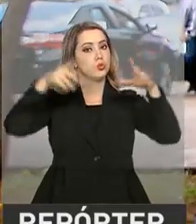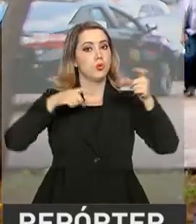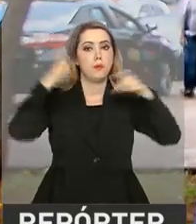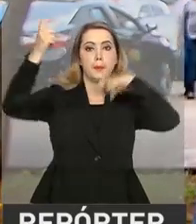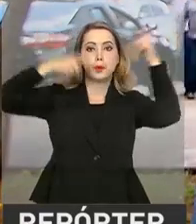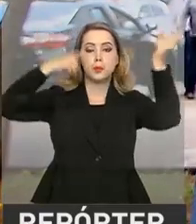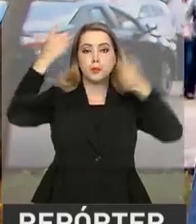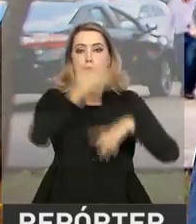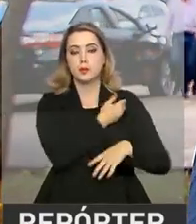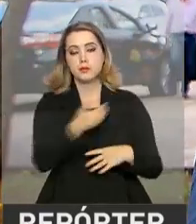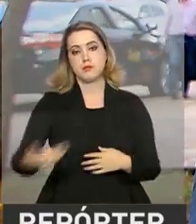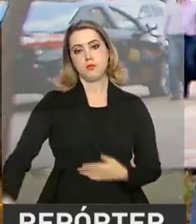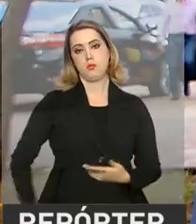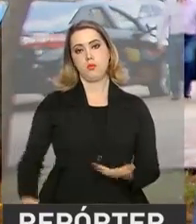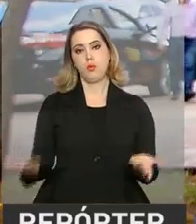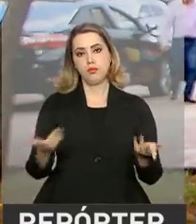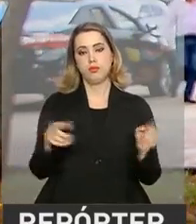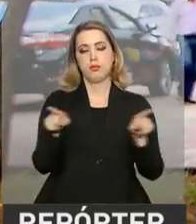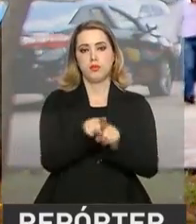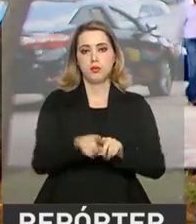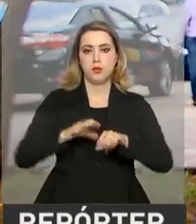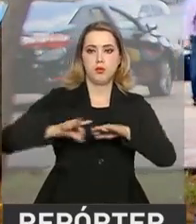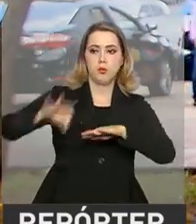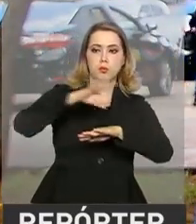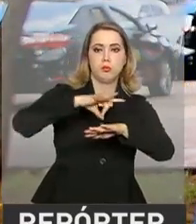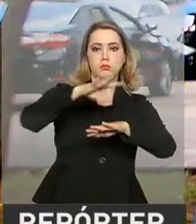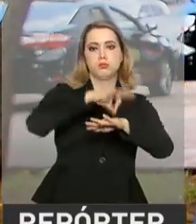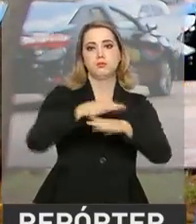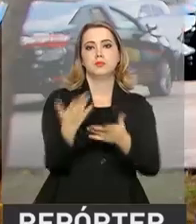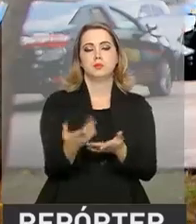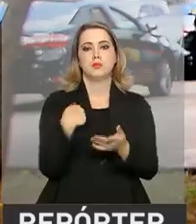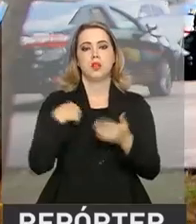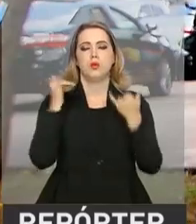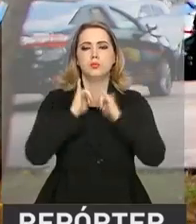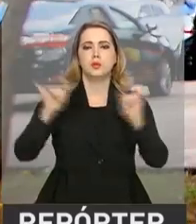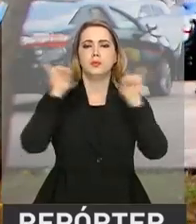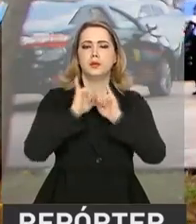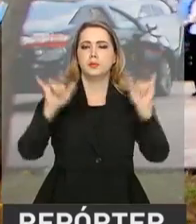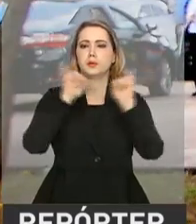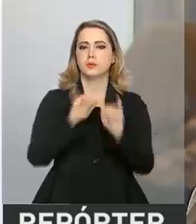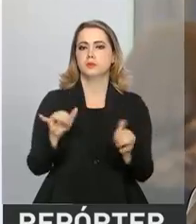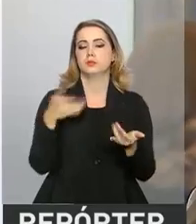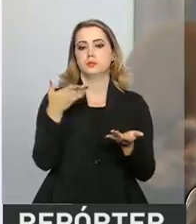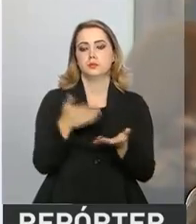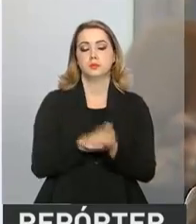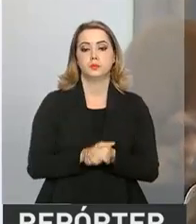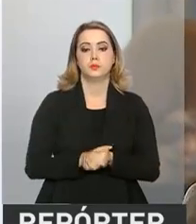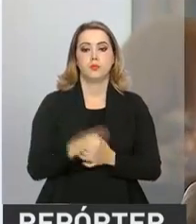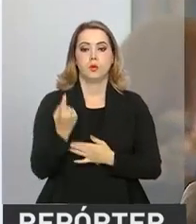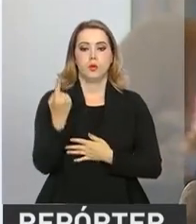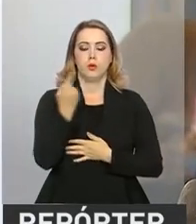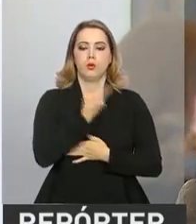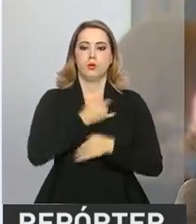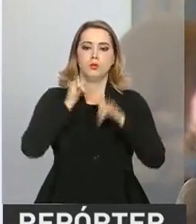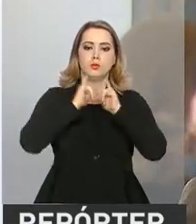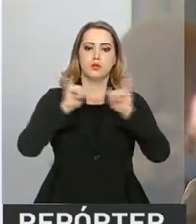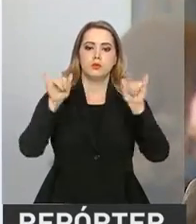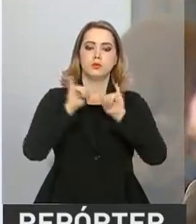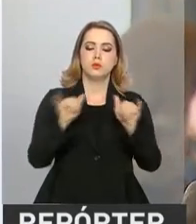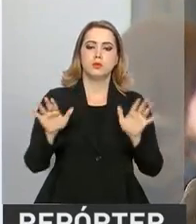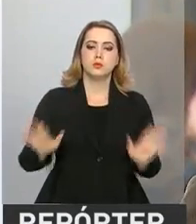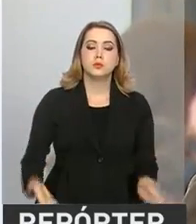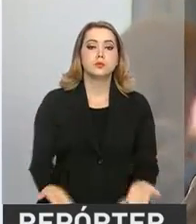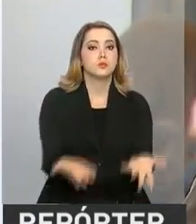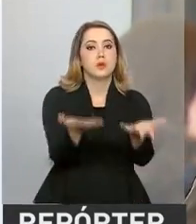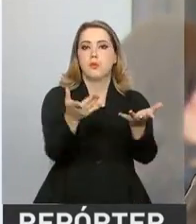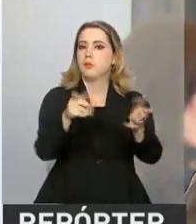Por isso, o Ministério da Saúde vai intensificar as campanhas de combate ao mosquito. Vamos fazer campanhas de mobilização da